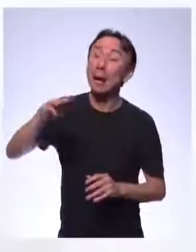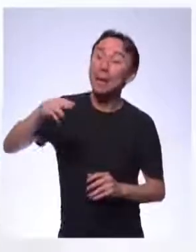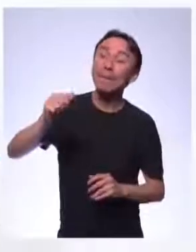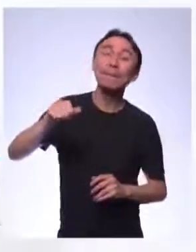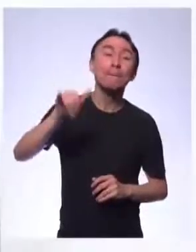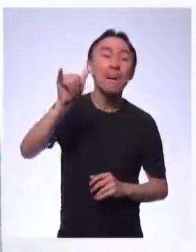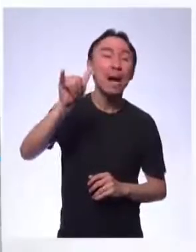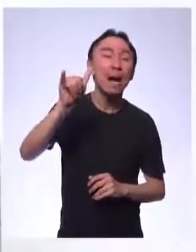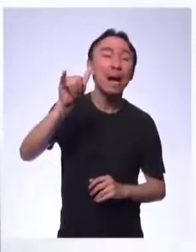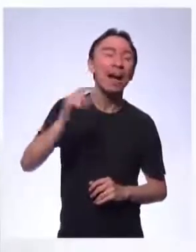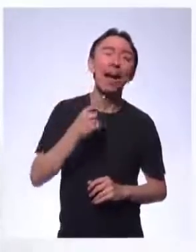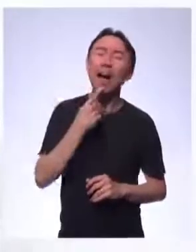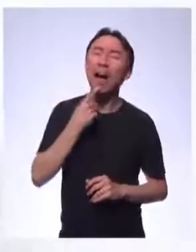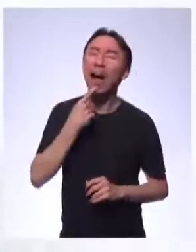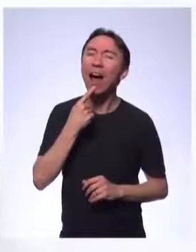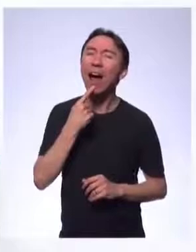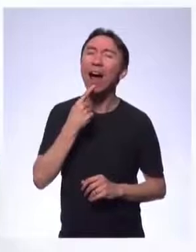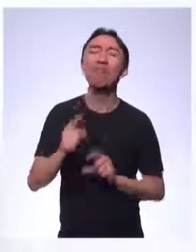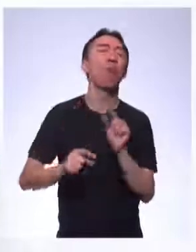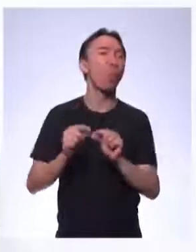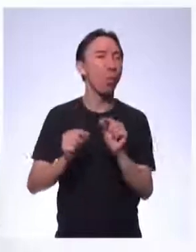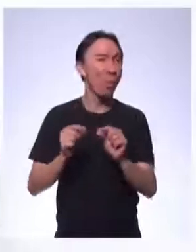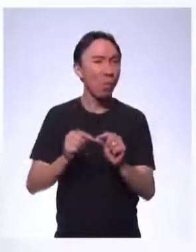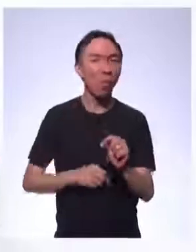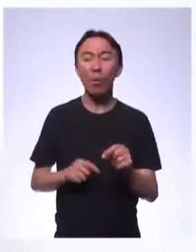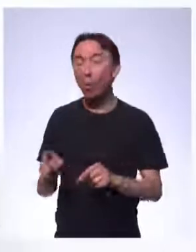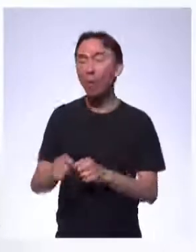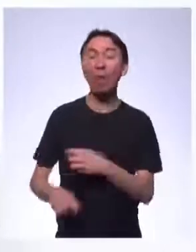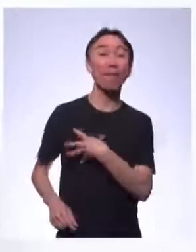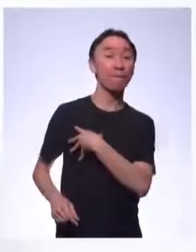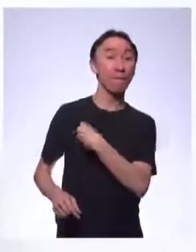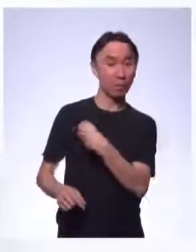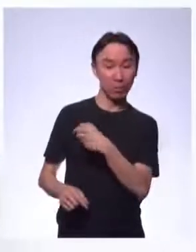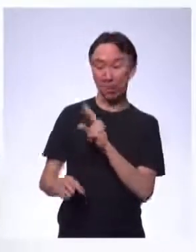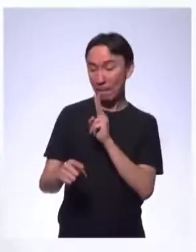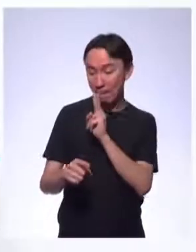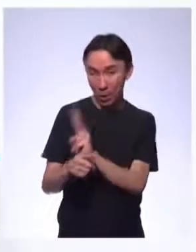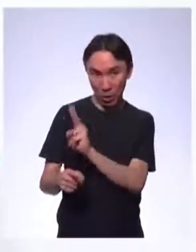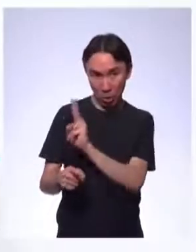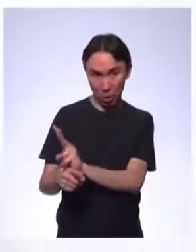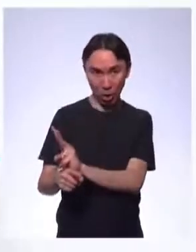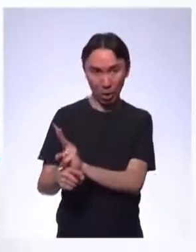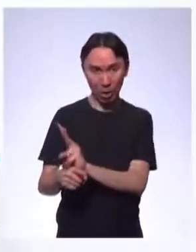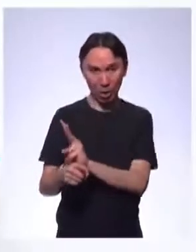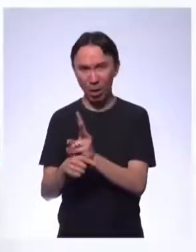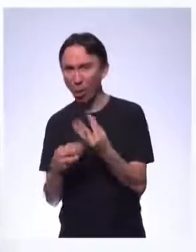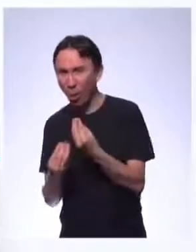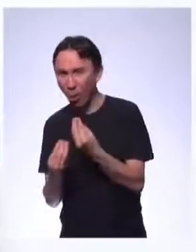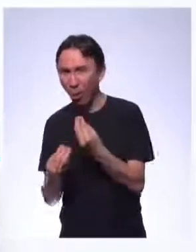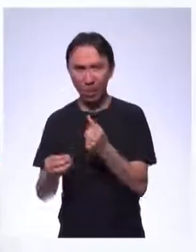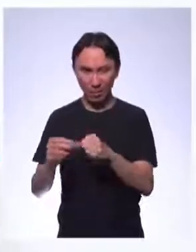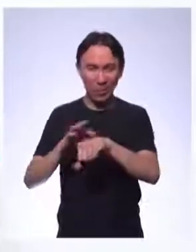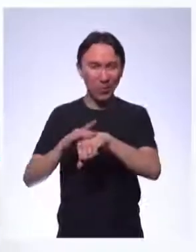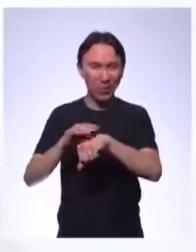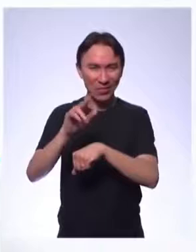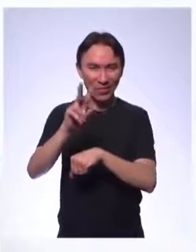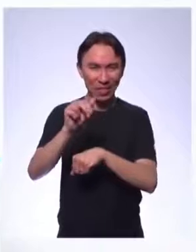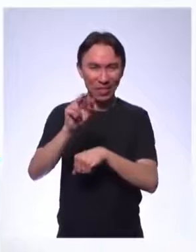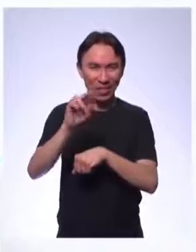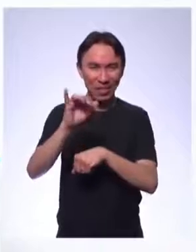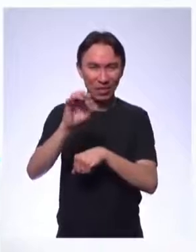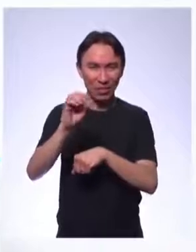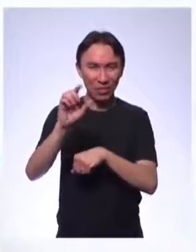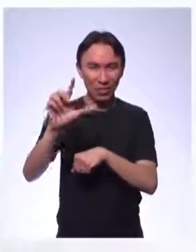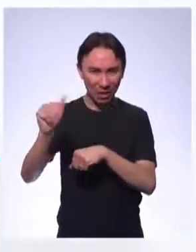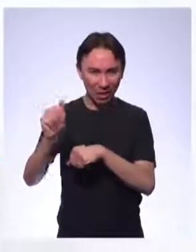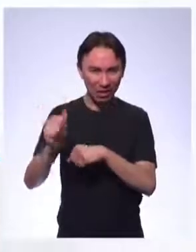de como que proteger os filhos sobre a varíola. Ela faz esse relato muito antes do